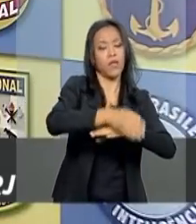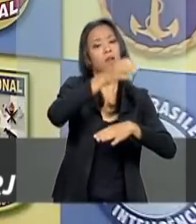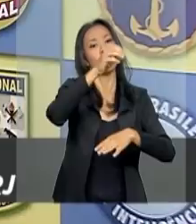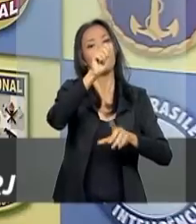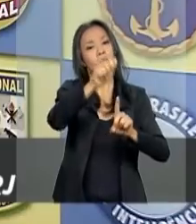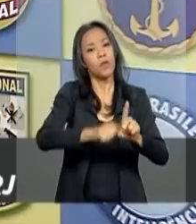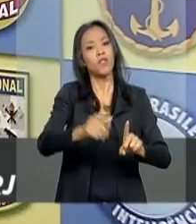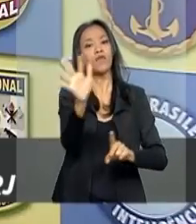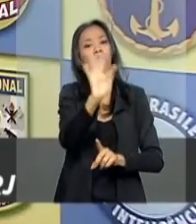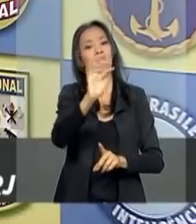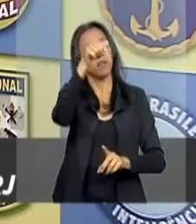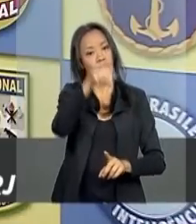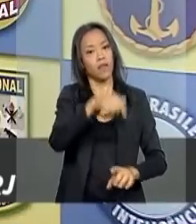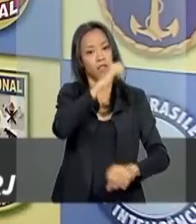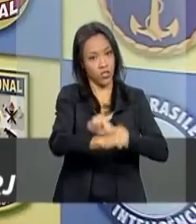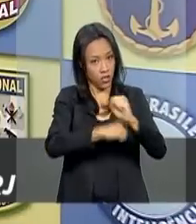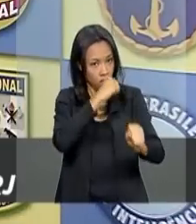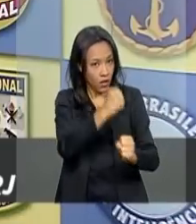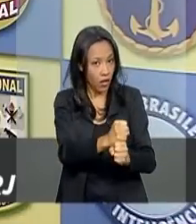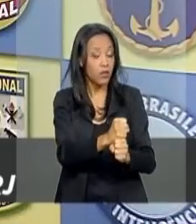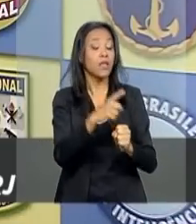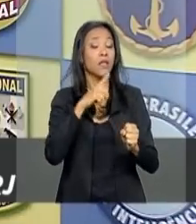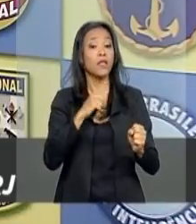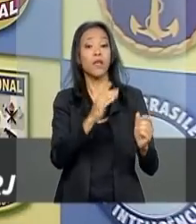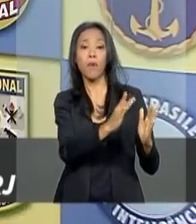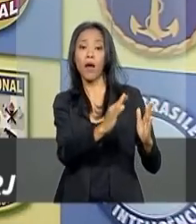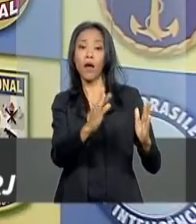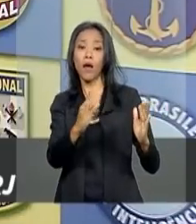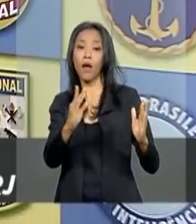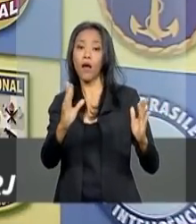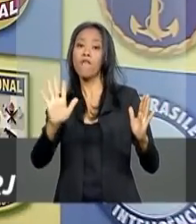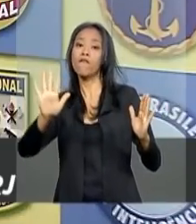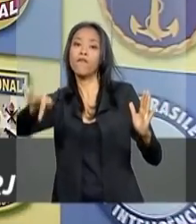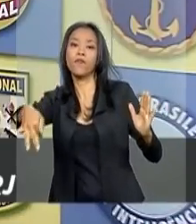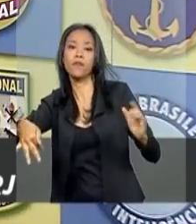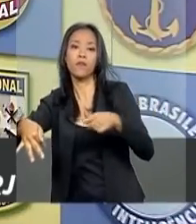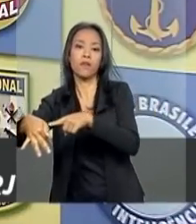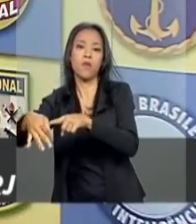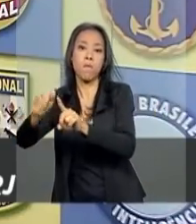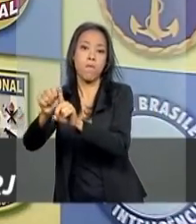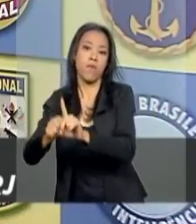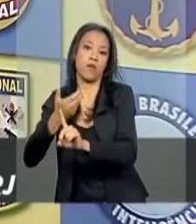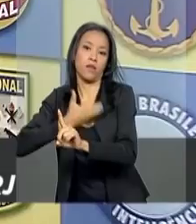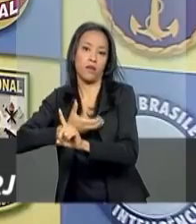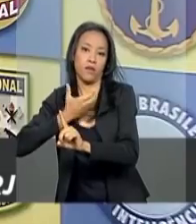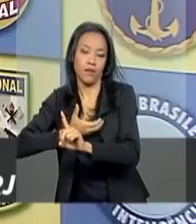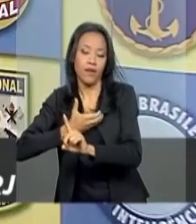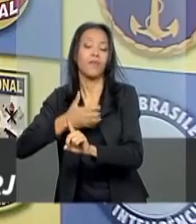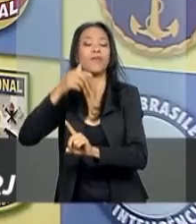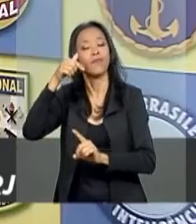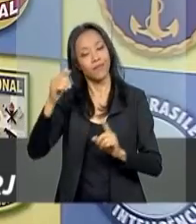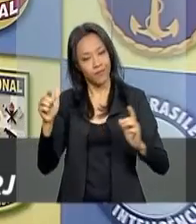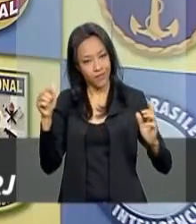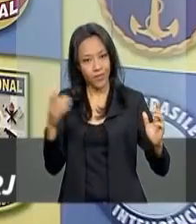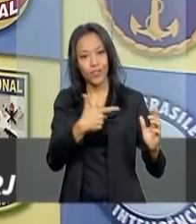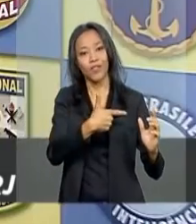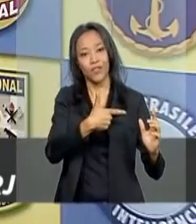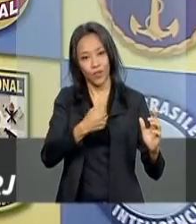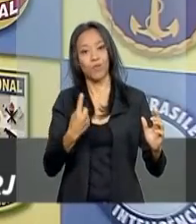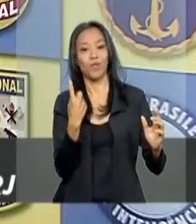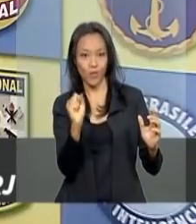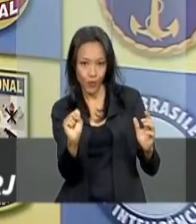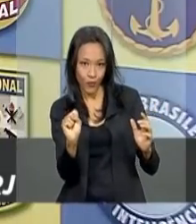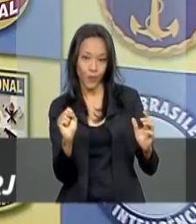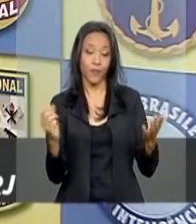essa ordem fechado de fevereiro e tem prazo para acabar ela acaba em dezembro também de 2018 e olha a